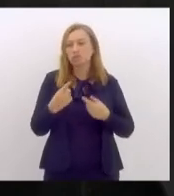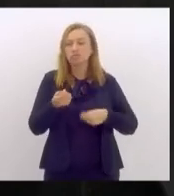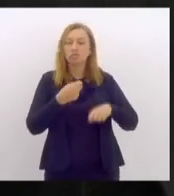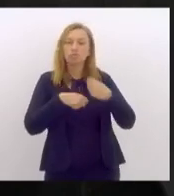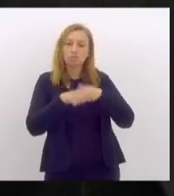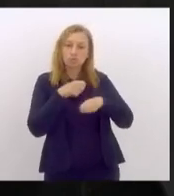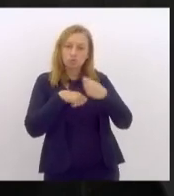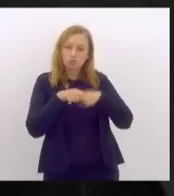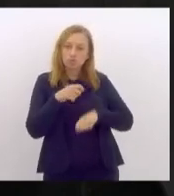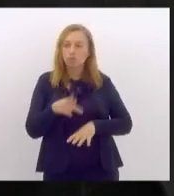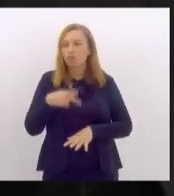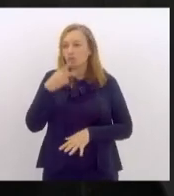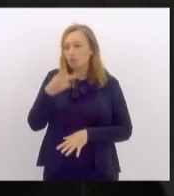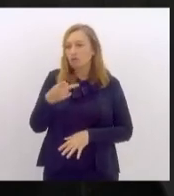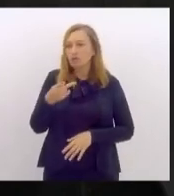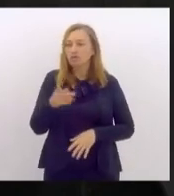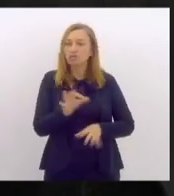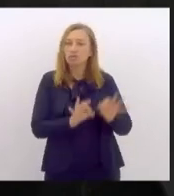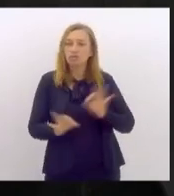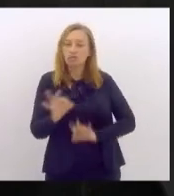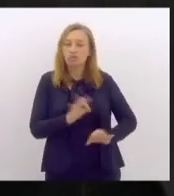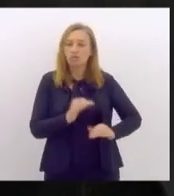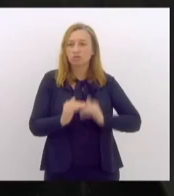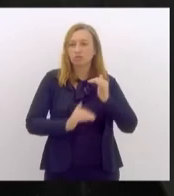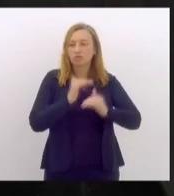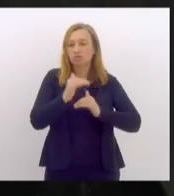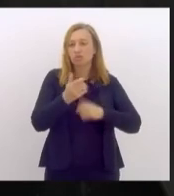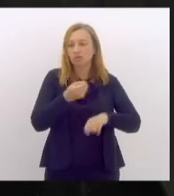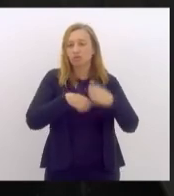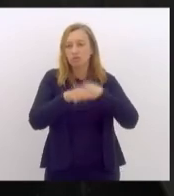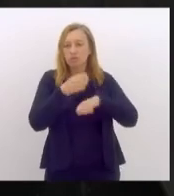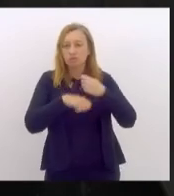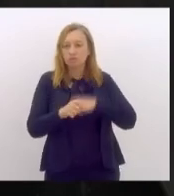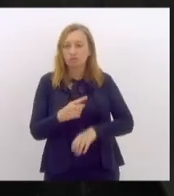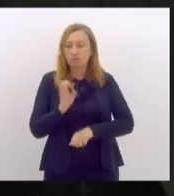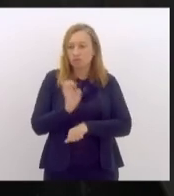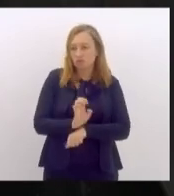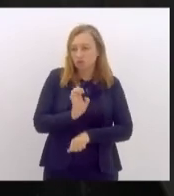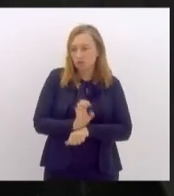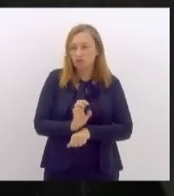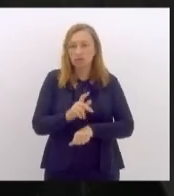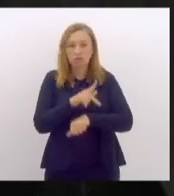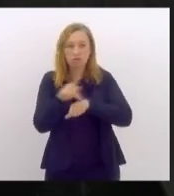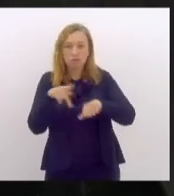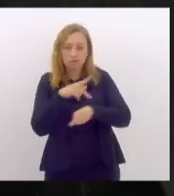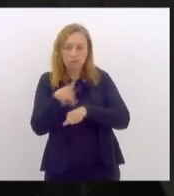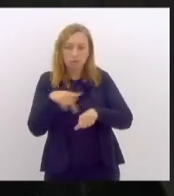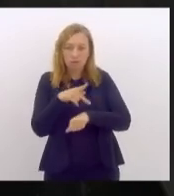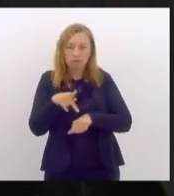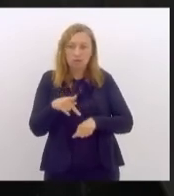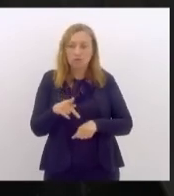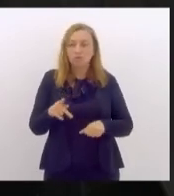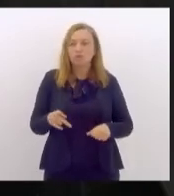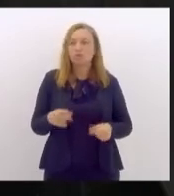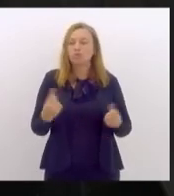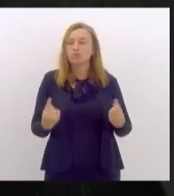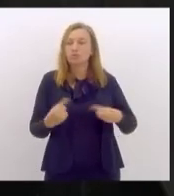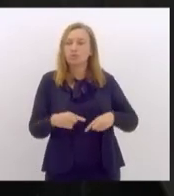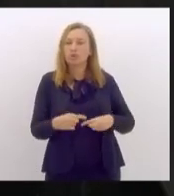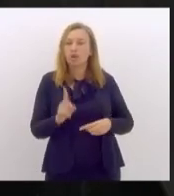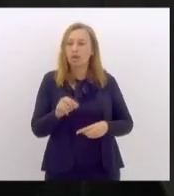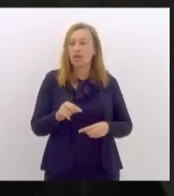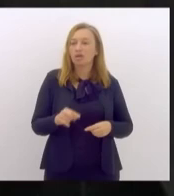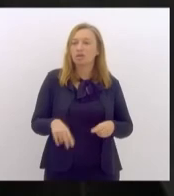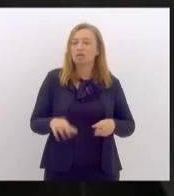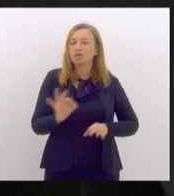quando falamos de um plano de desenvolvimento econômico para o nosso estado para o nosso país o que está em jogo esse